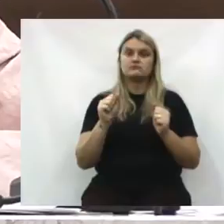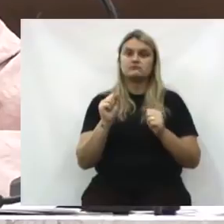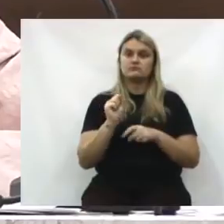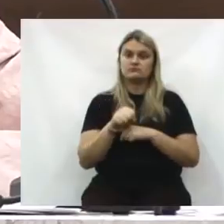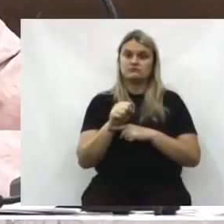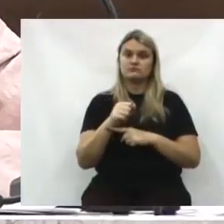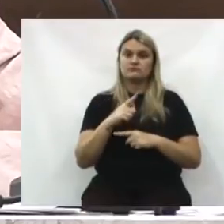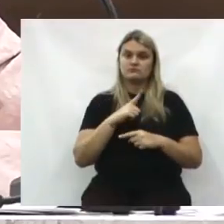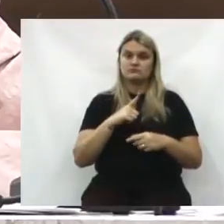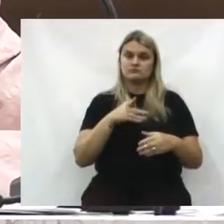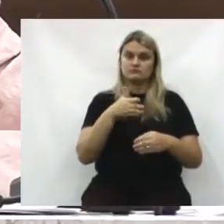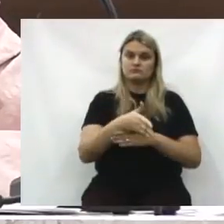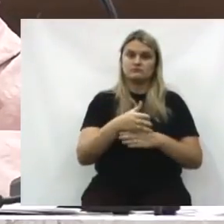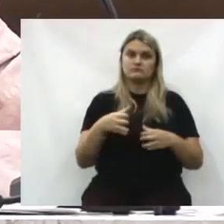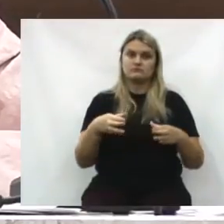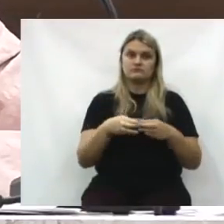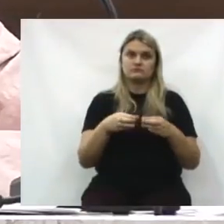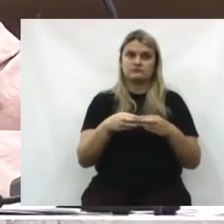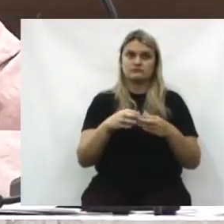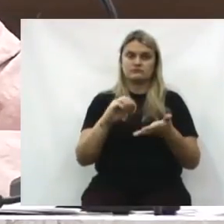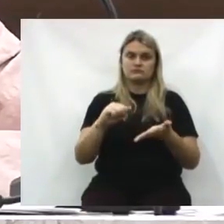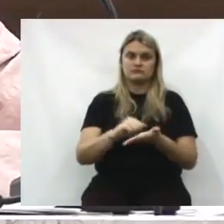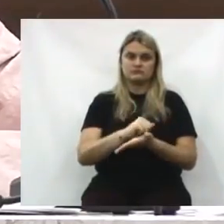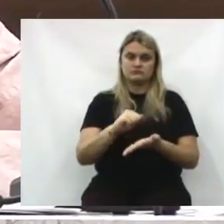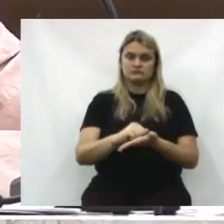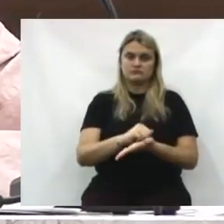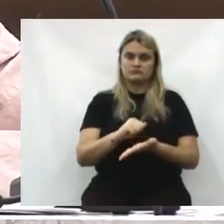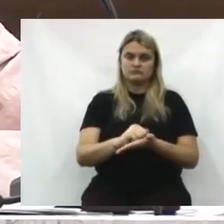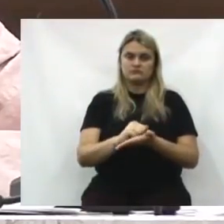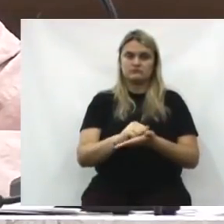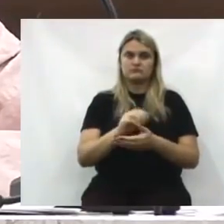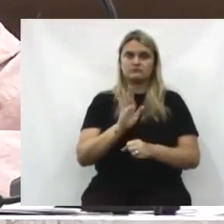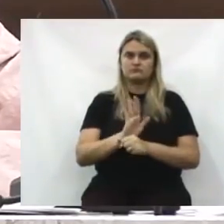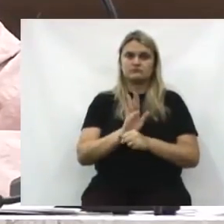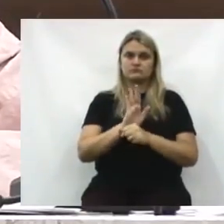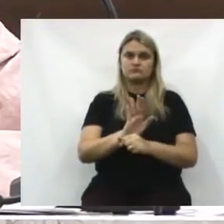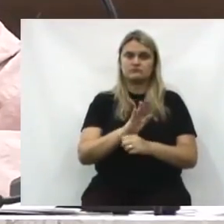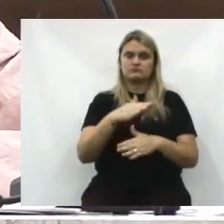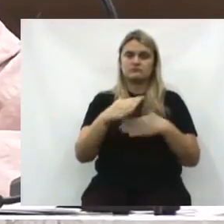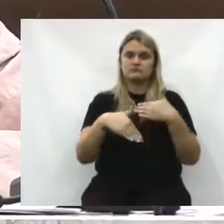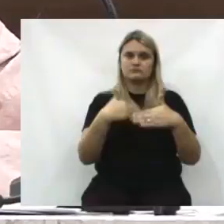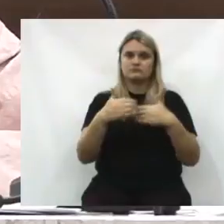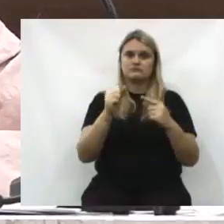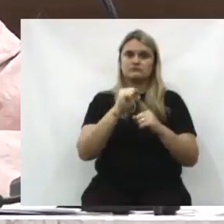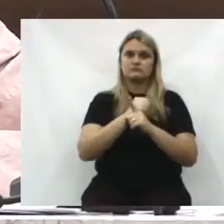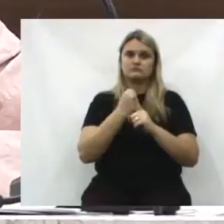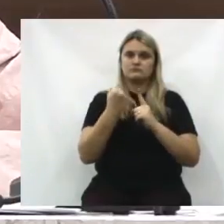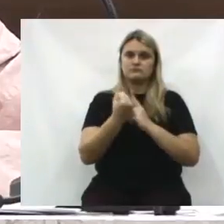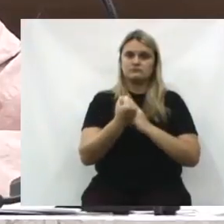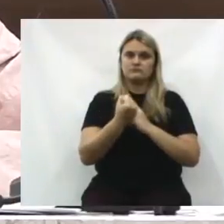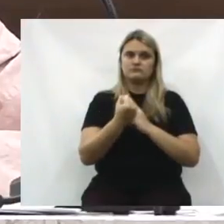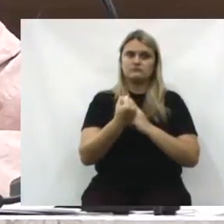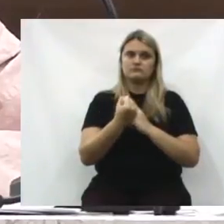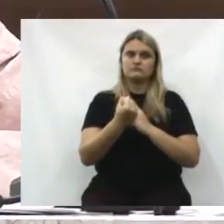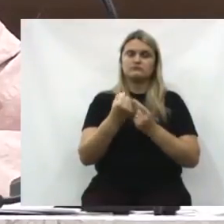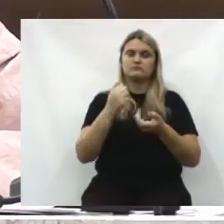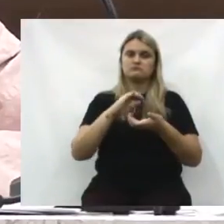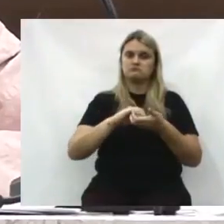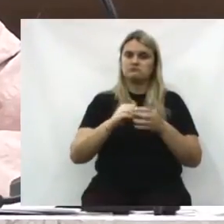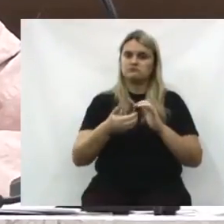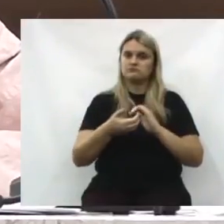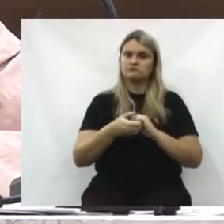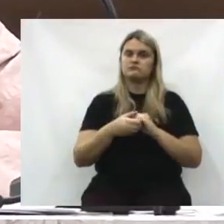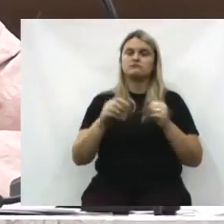educacionais. Elas se encontram dentro do conjunto maior de atividades que favorecem o desenvolvimento